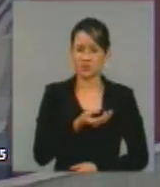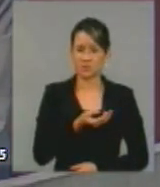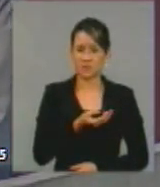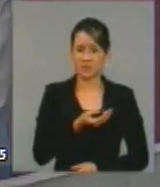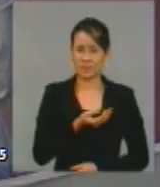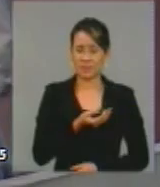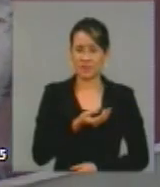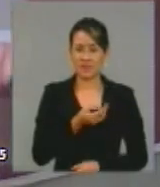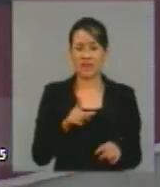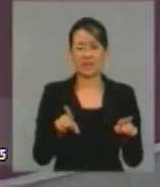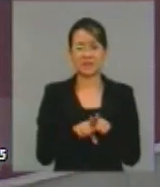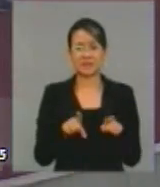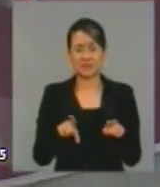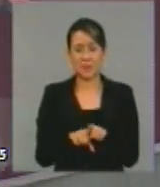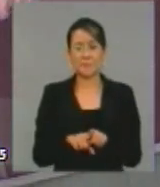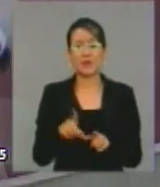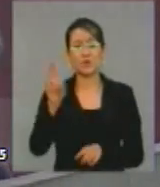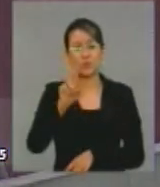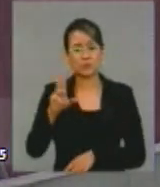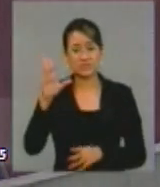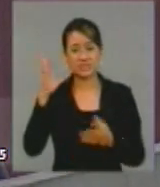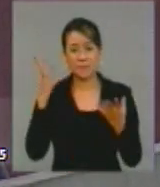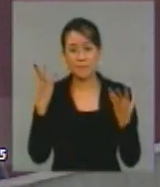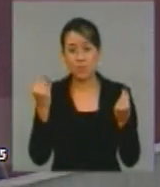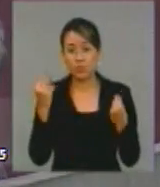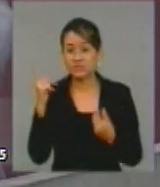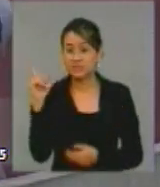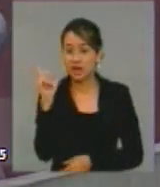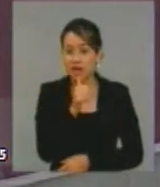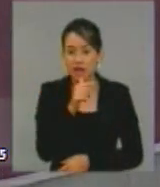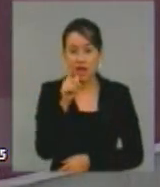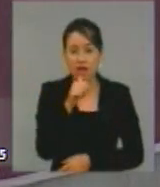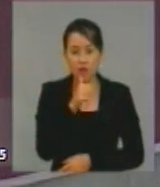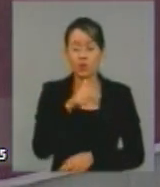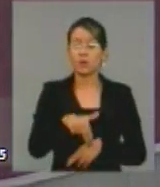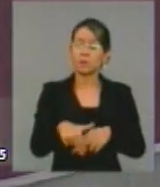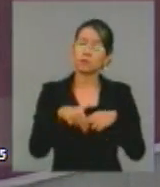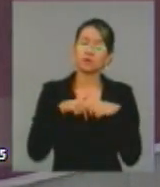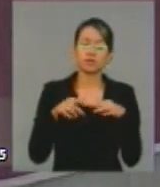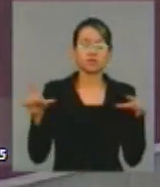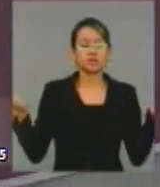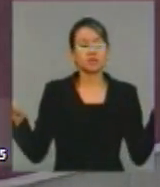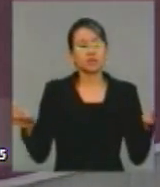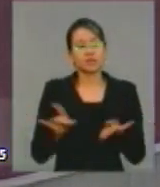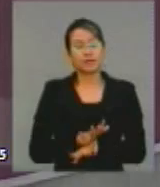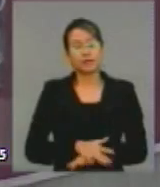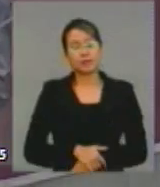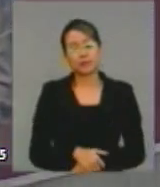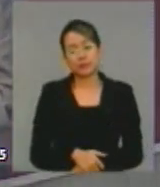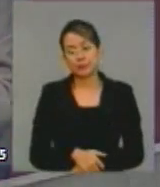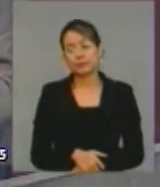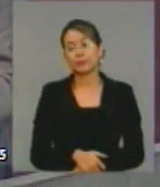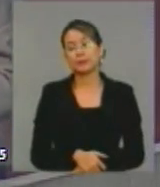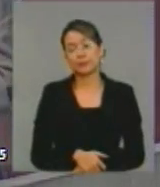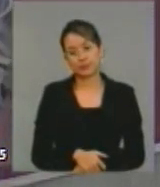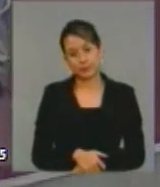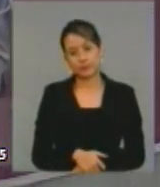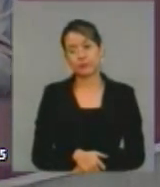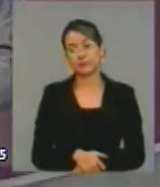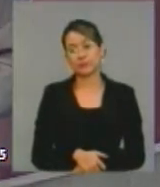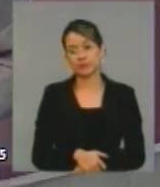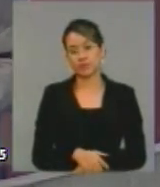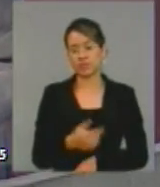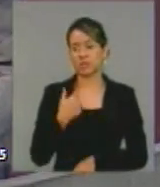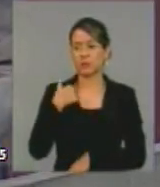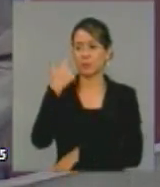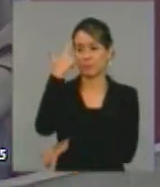água da termoelétrica, grandes investimentos na esteira de carvão mineral lá do PECEM, o próprio PECEM, e eu